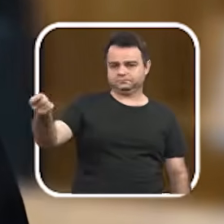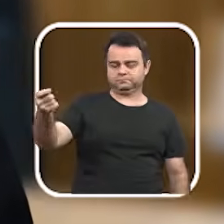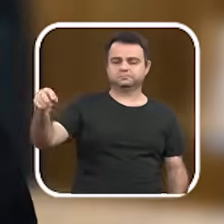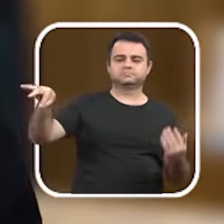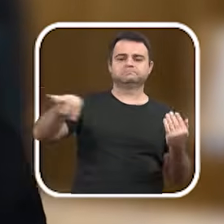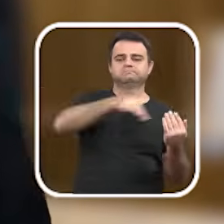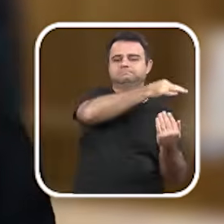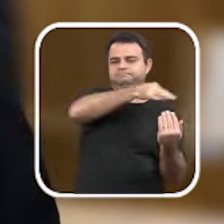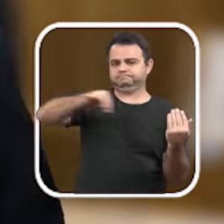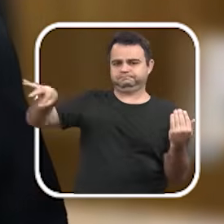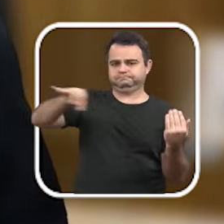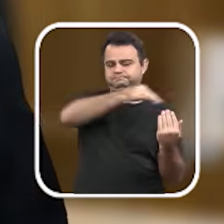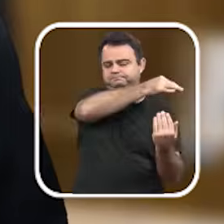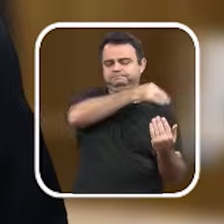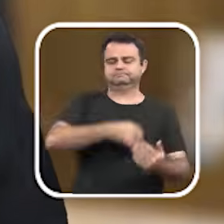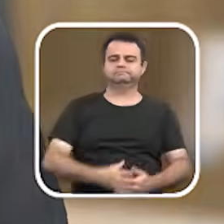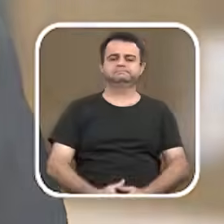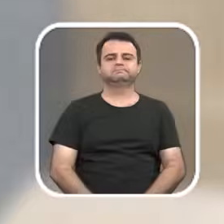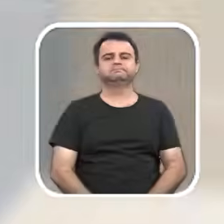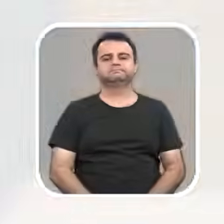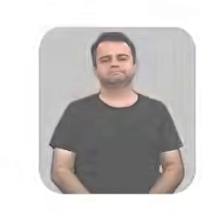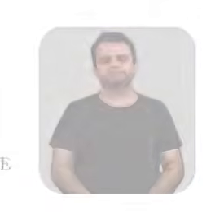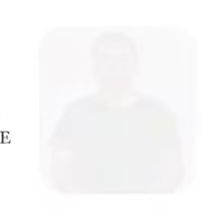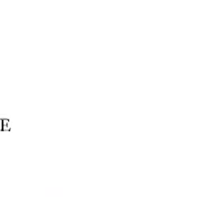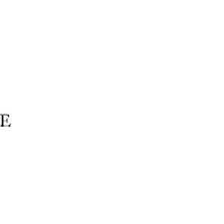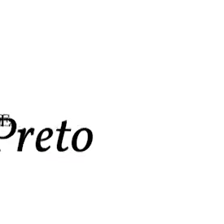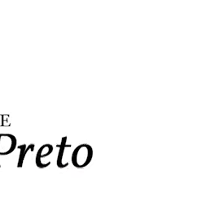vereador Abner Tofanelli, do PSB.